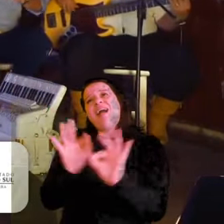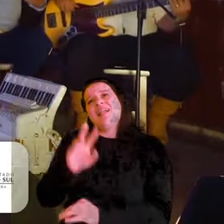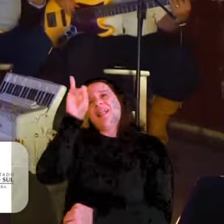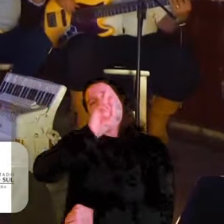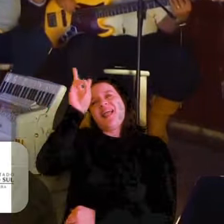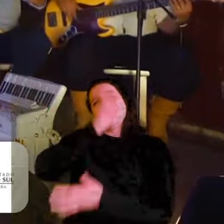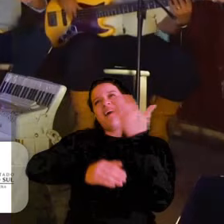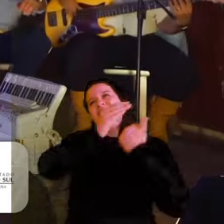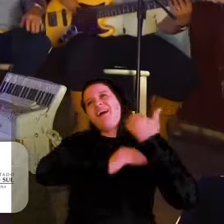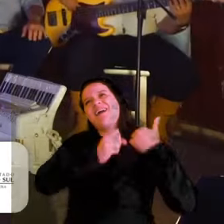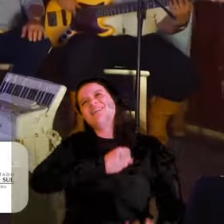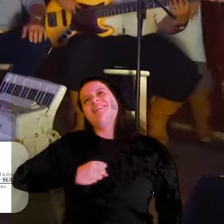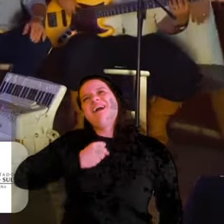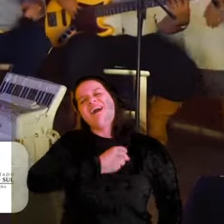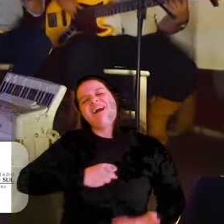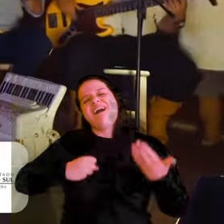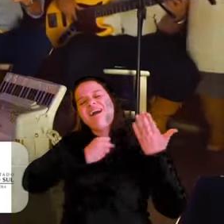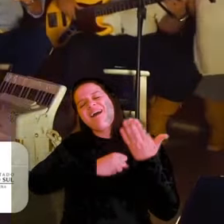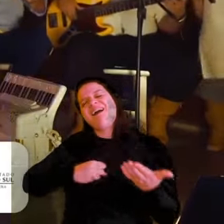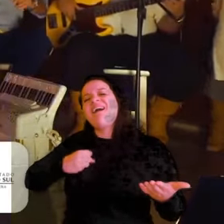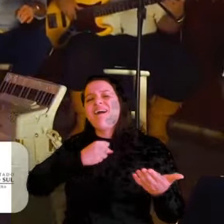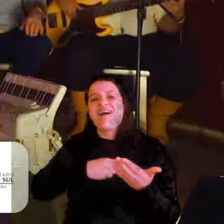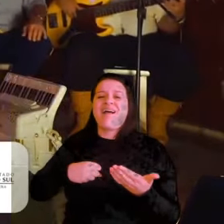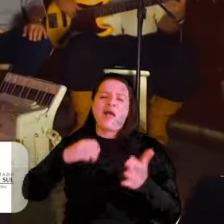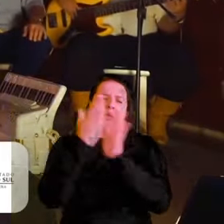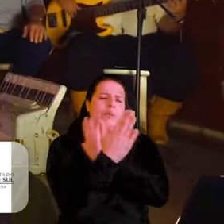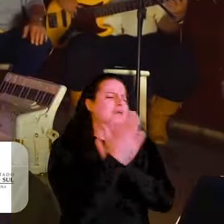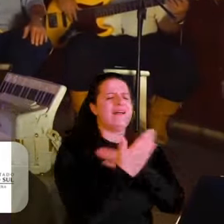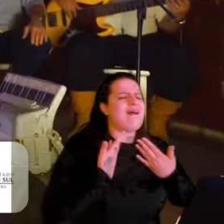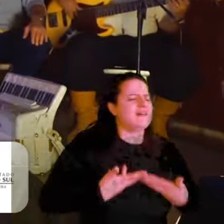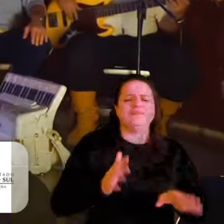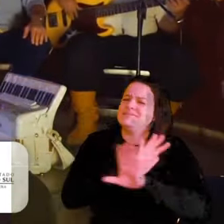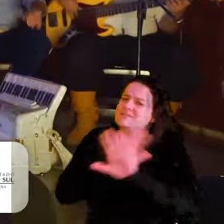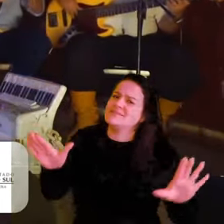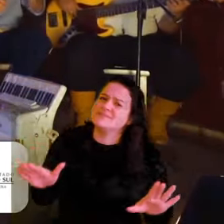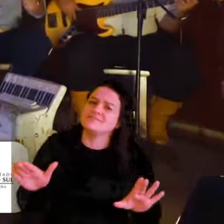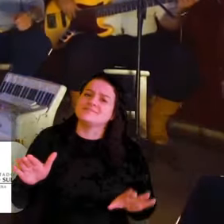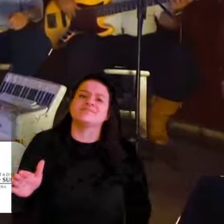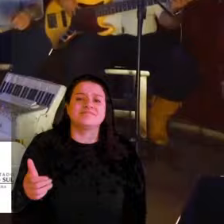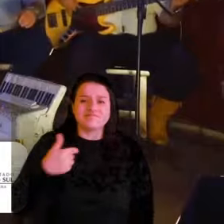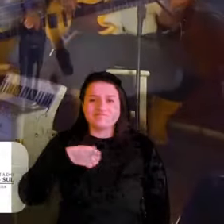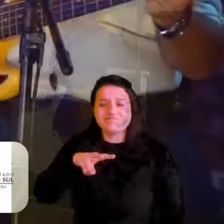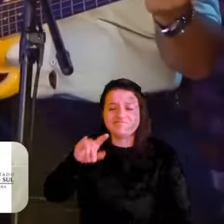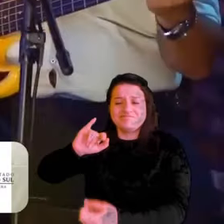Felicidade, nostalgia da idade, pra quem cansou de andejar.